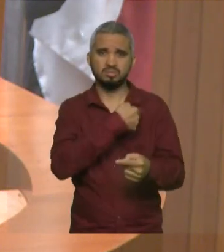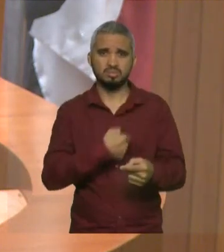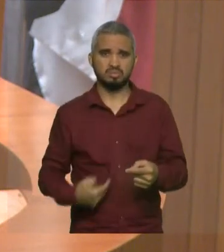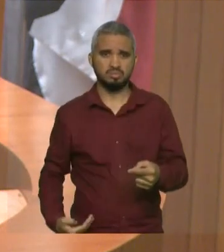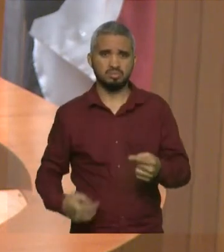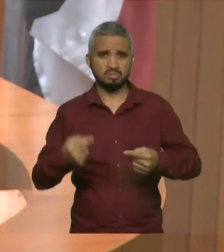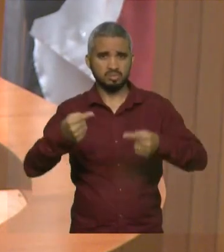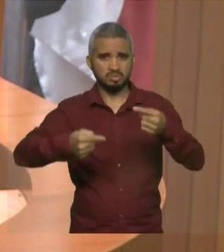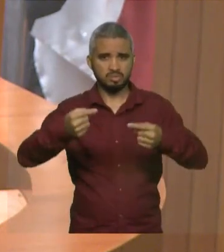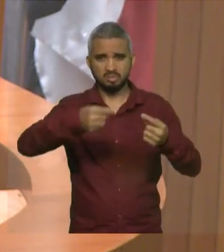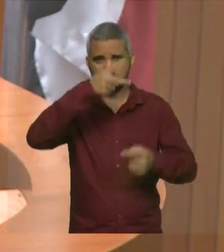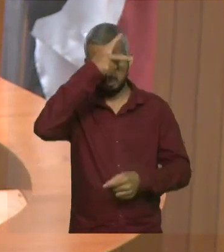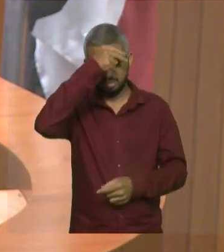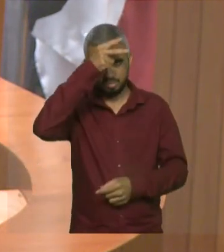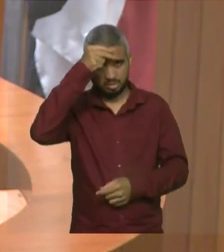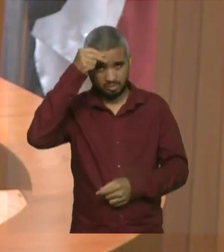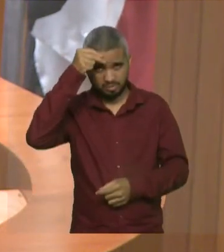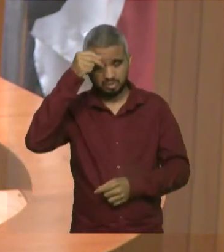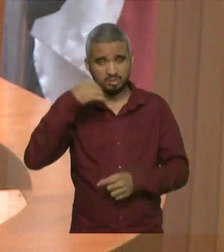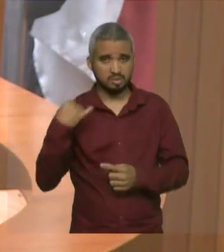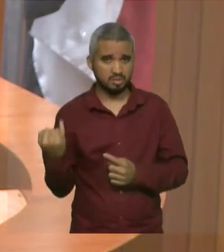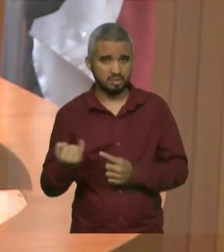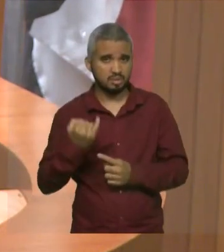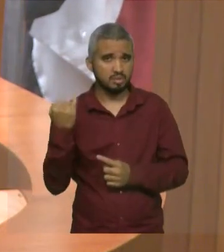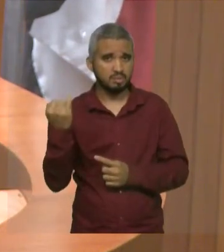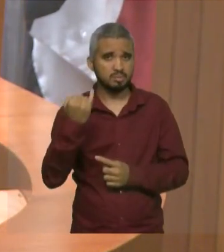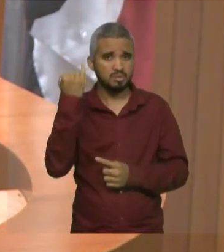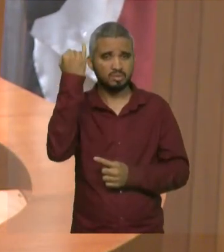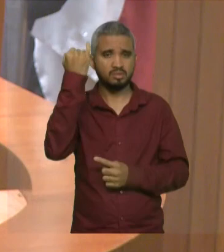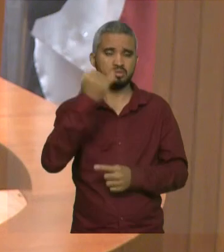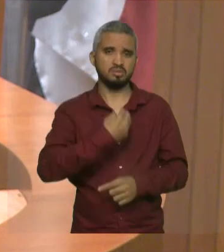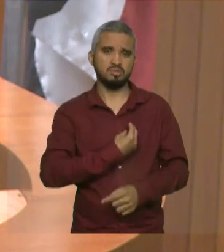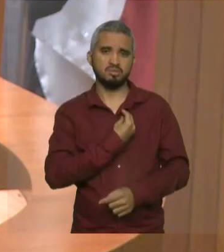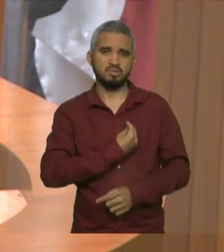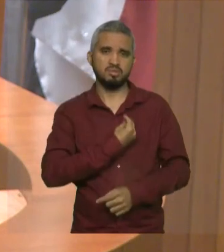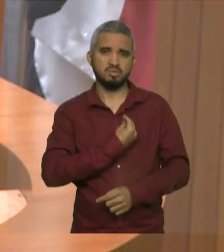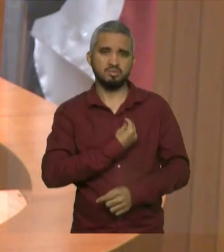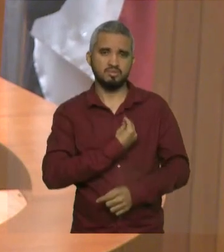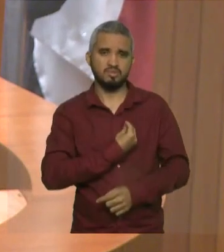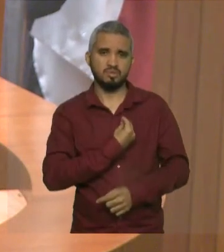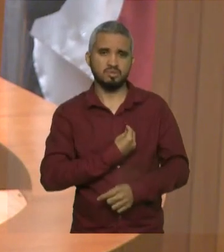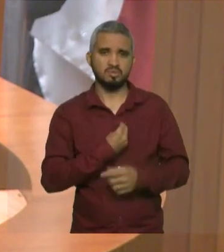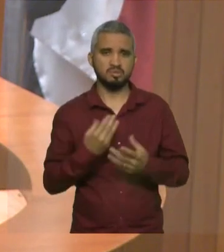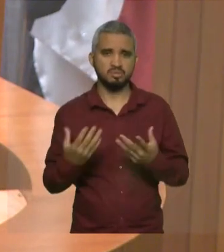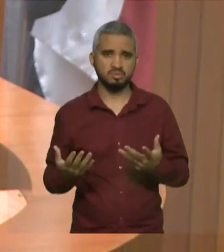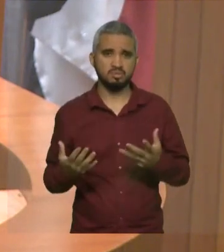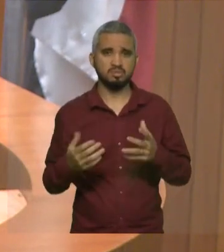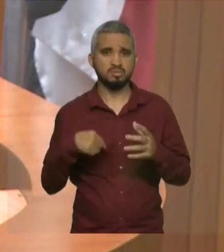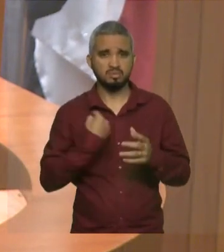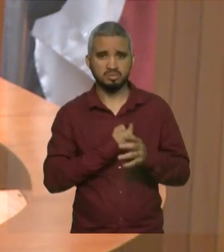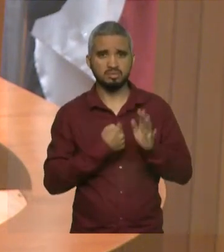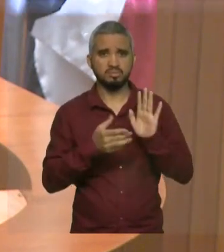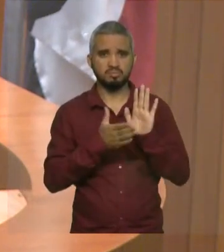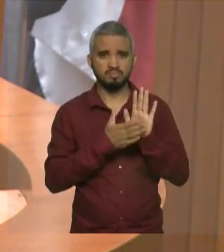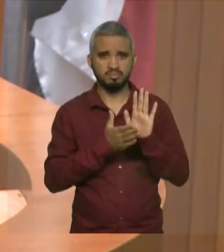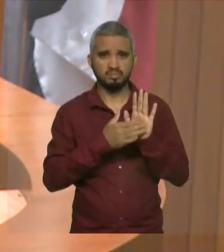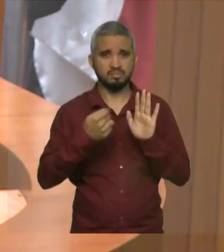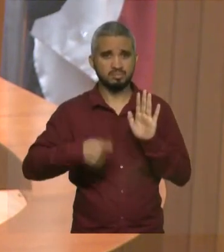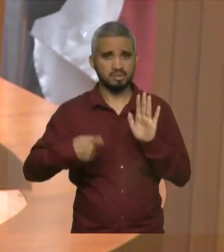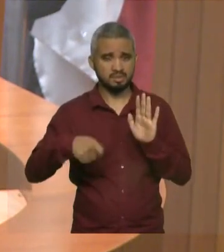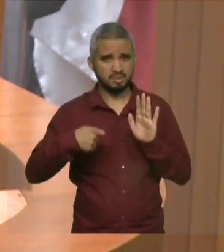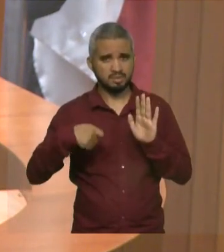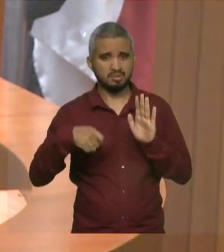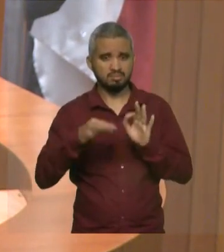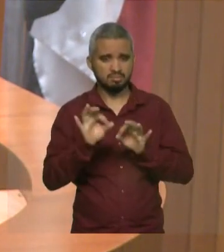vidas, tão indispensáveis à nossa sobrevivência. É isso que nós precisamos,